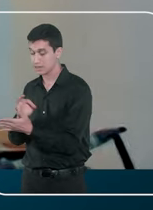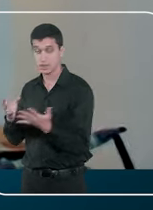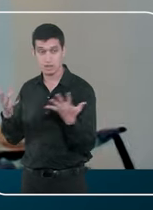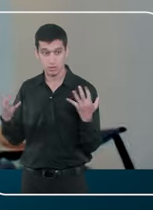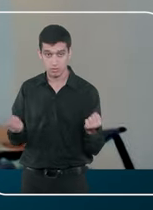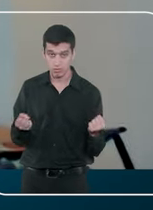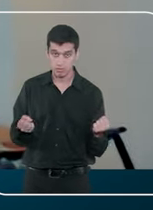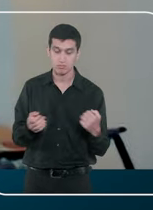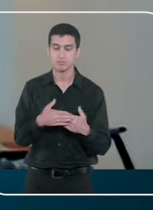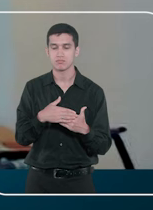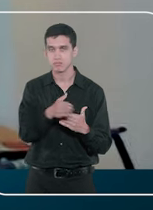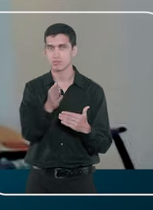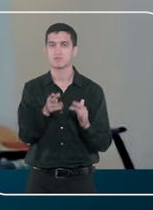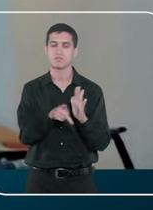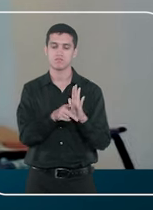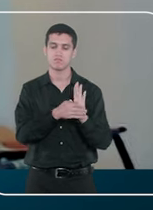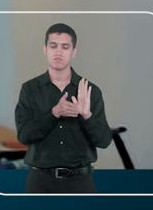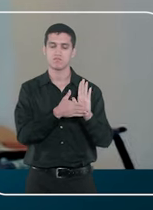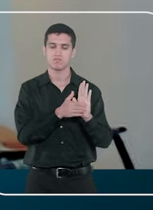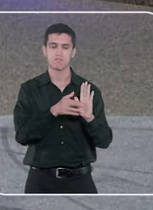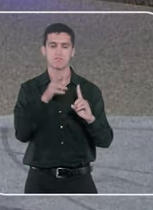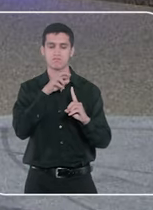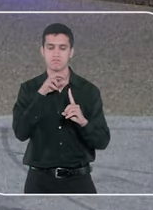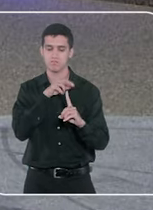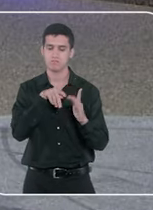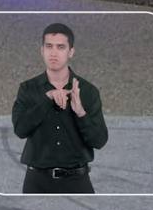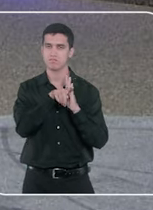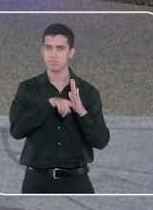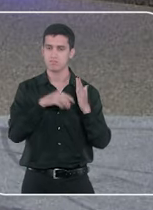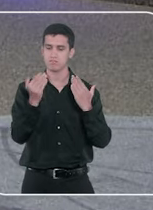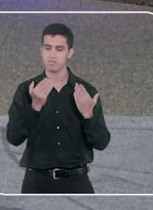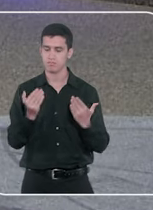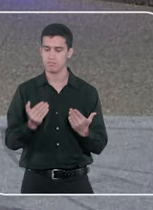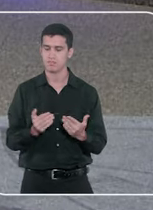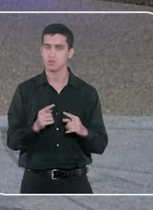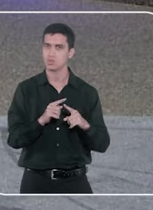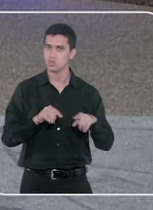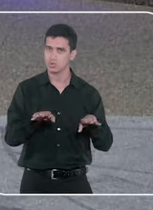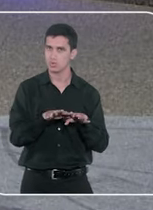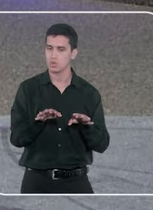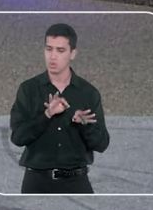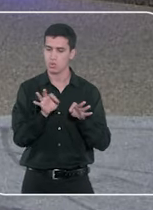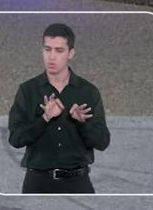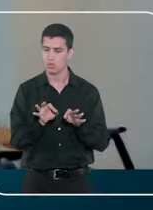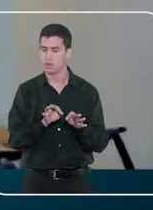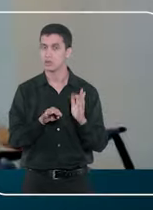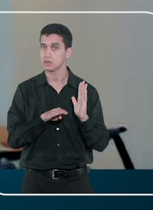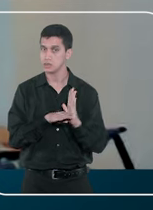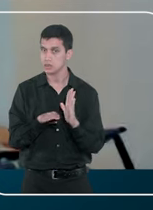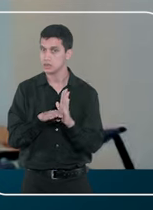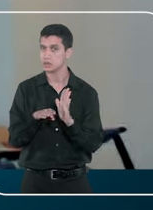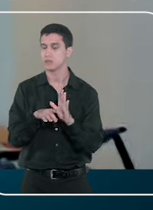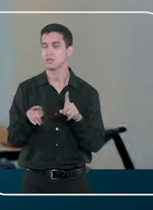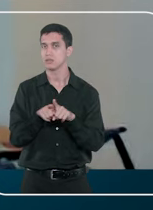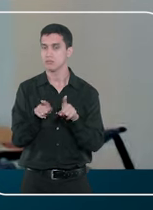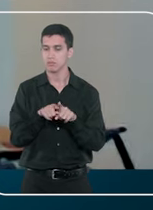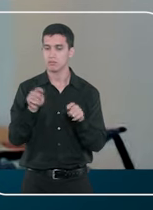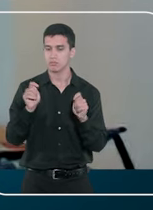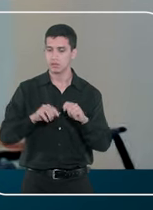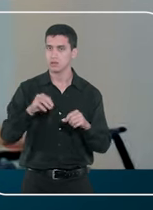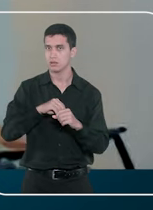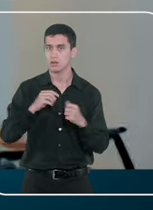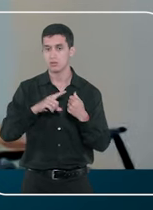proposta de colaboração para análise. As partes constroem essas condições, esses artigos, é